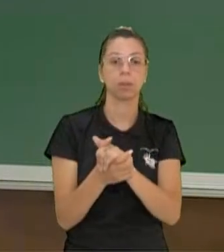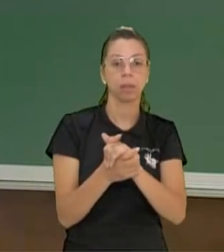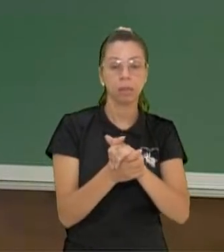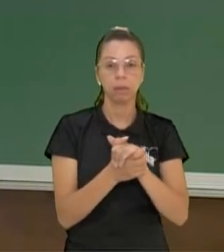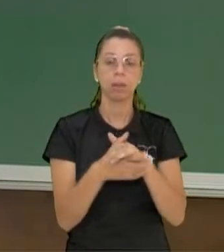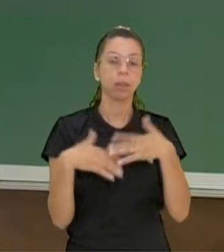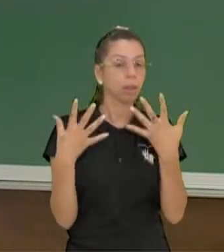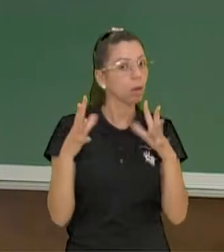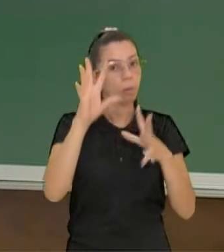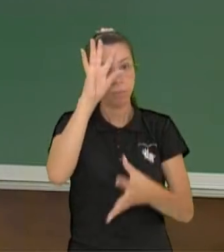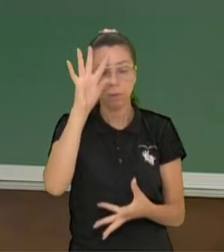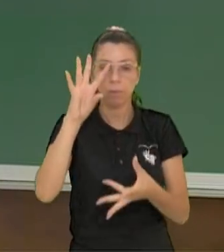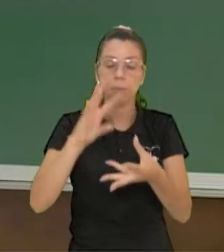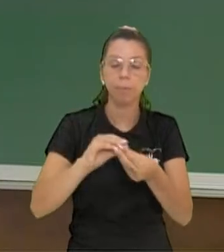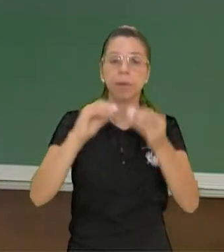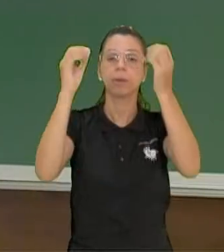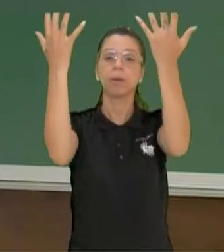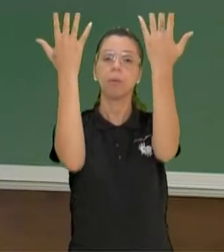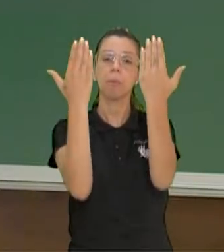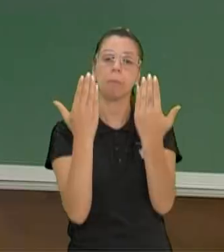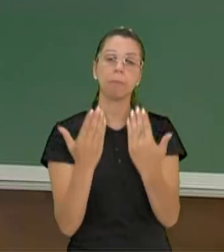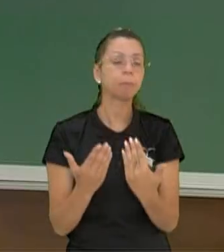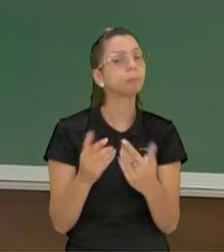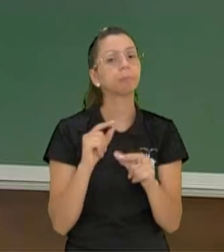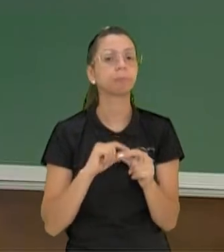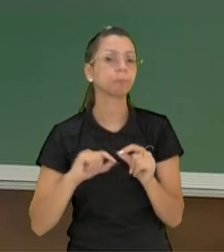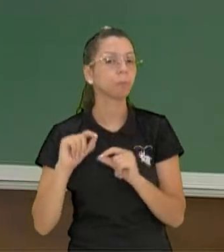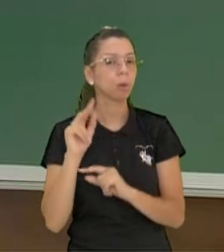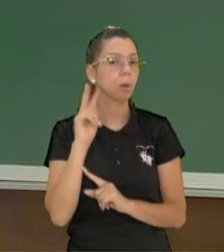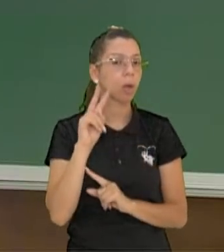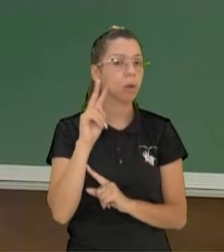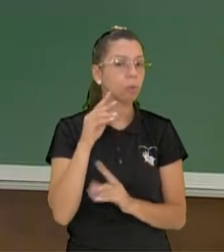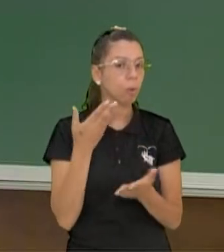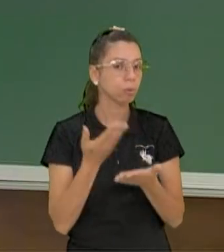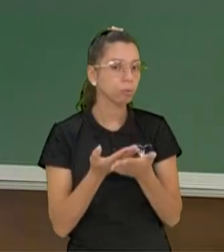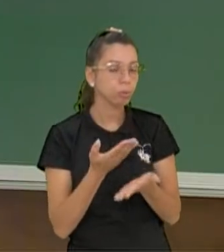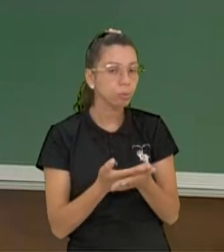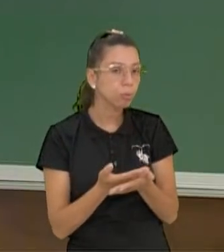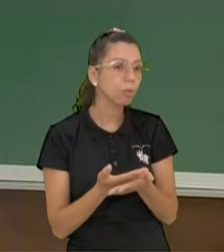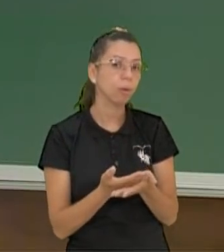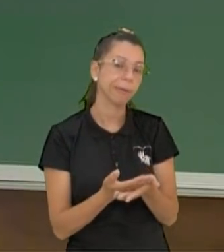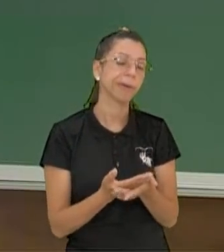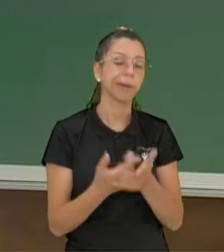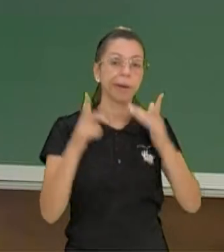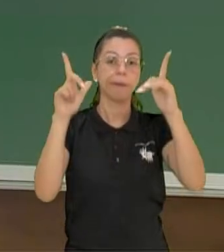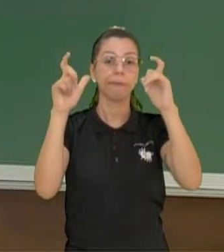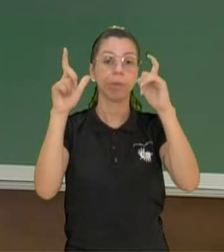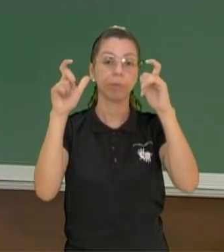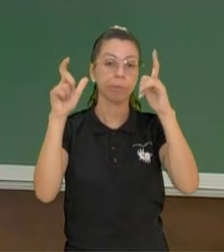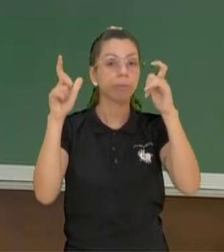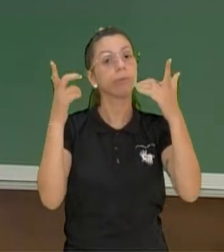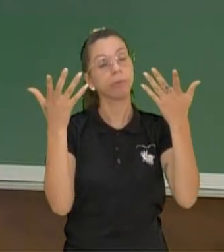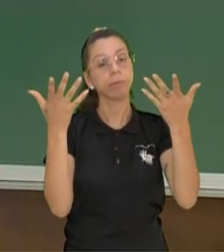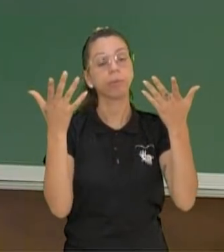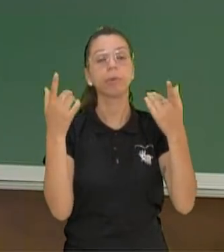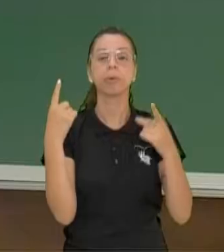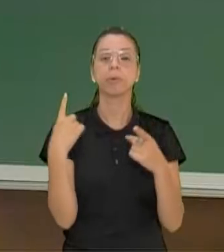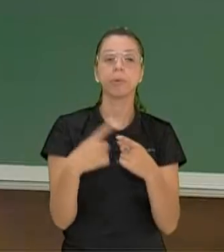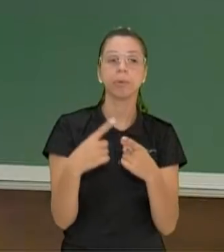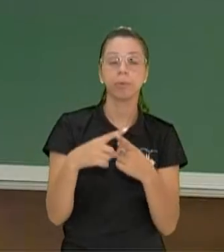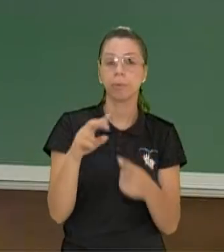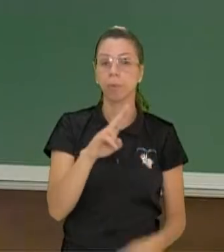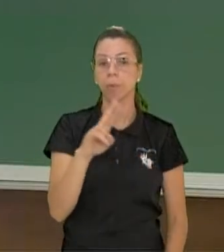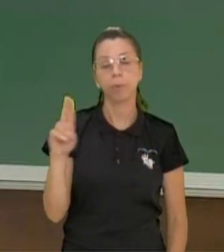se entender quando analisamos o que a história estuda, através das fotografias, que nós chamamos